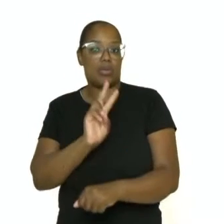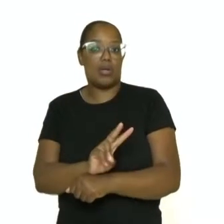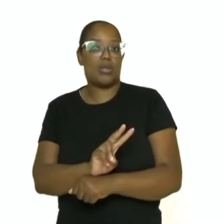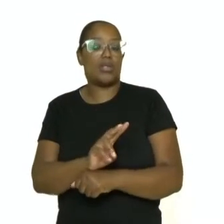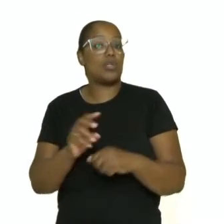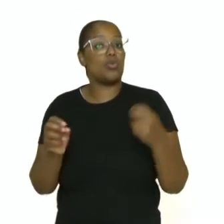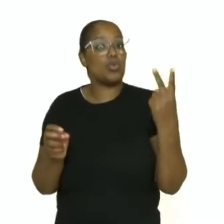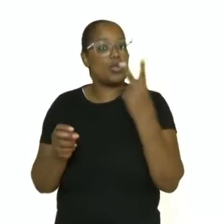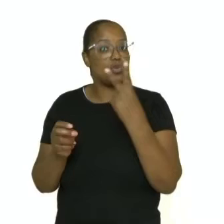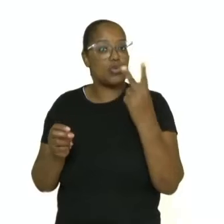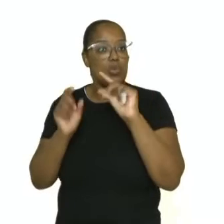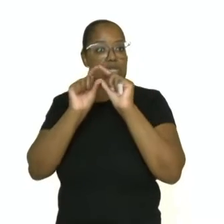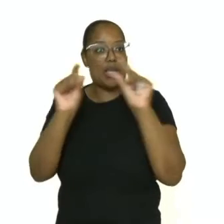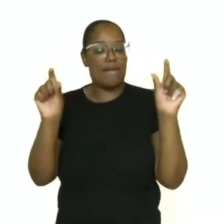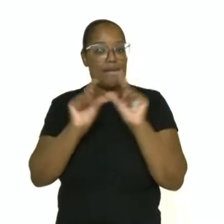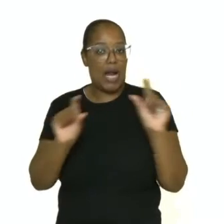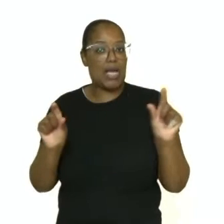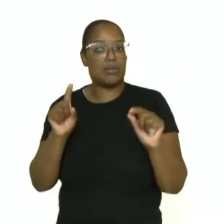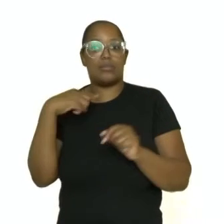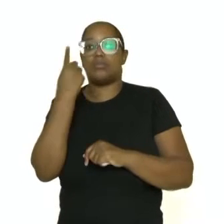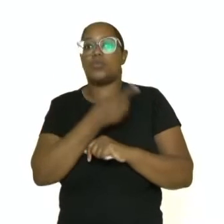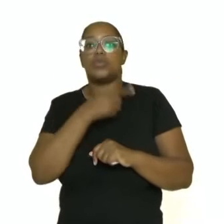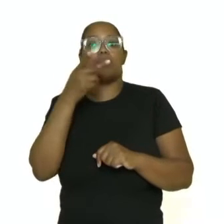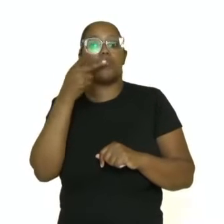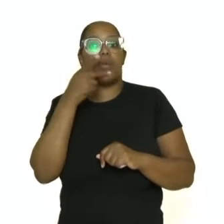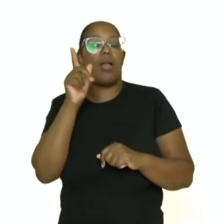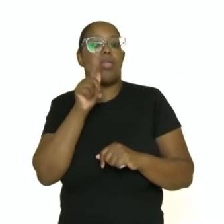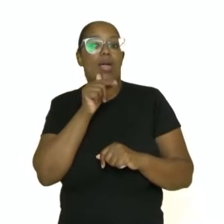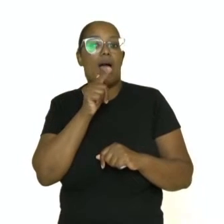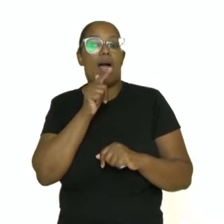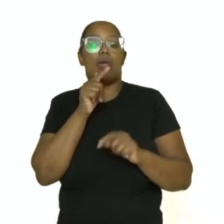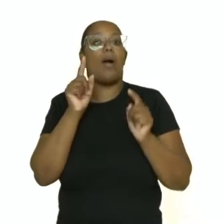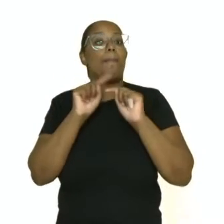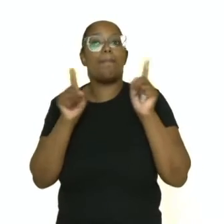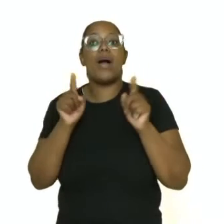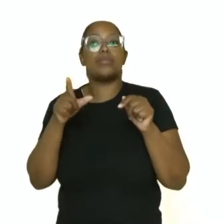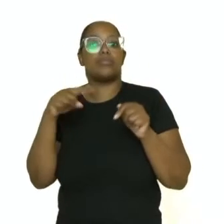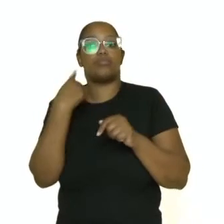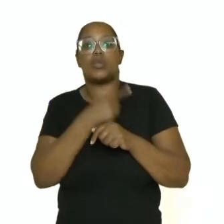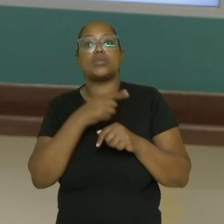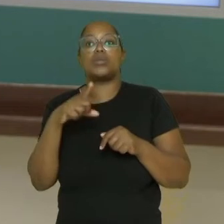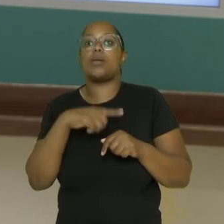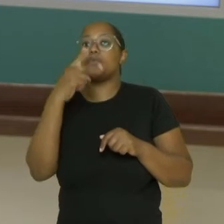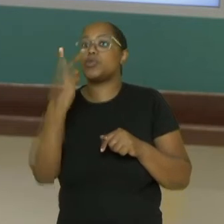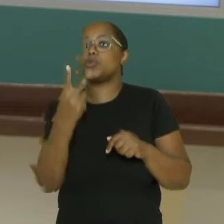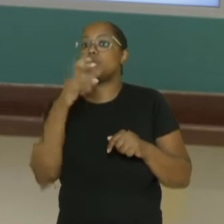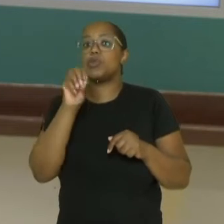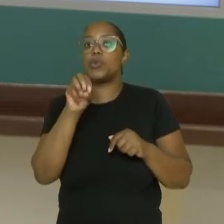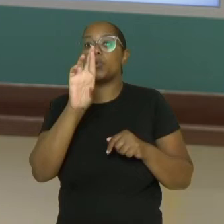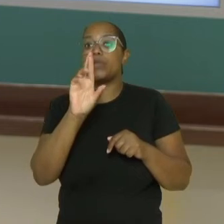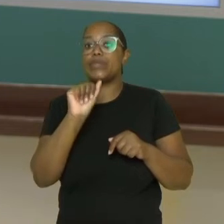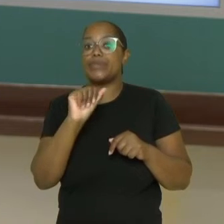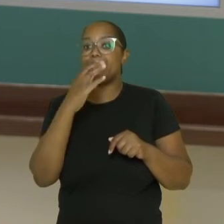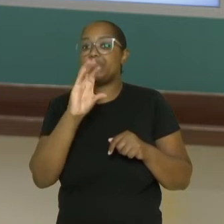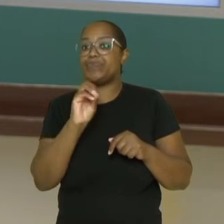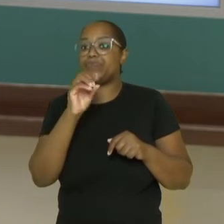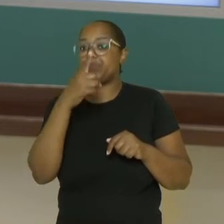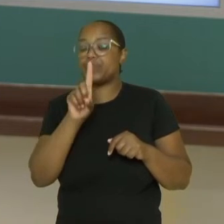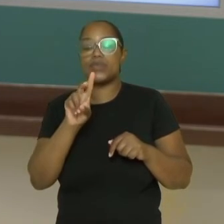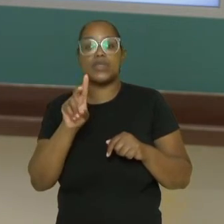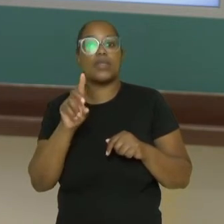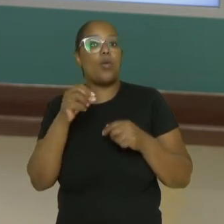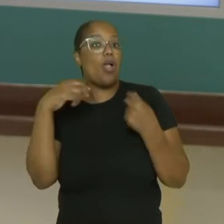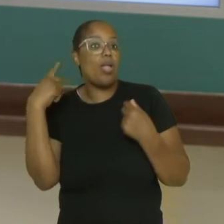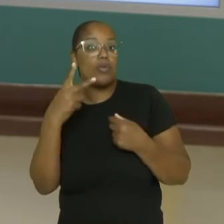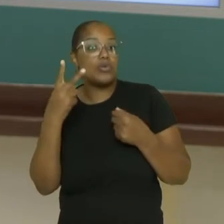nós estamos falando sobre a água, embora eu tenha duas orações, porque eu tenho dois verbos aqui